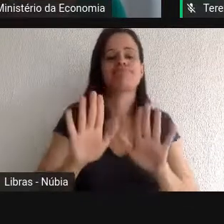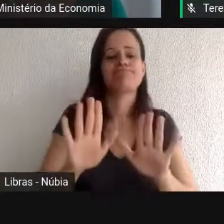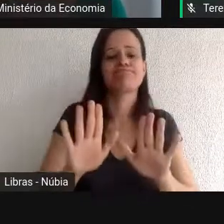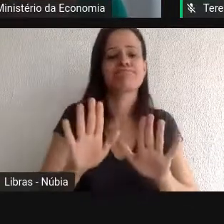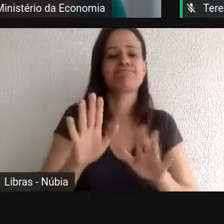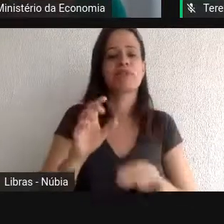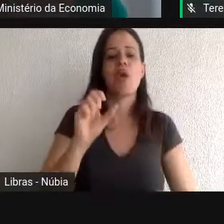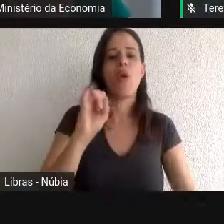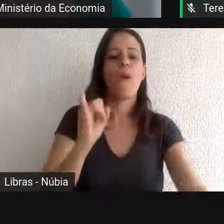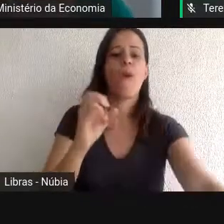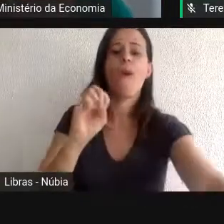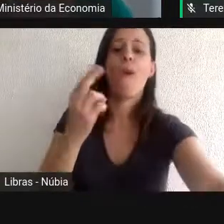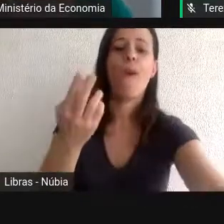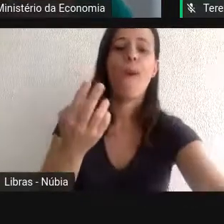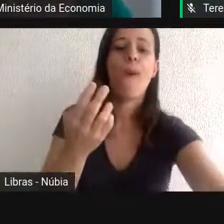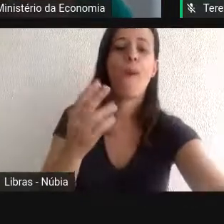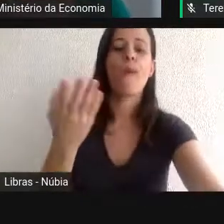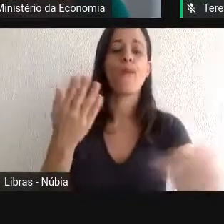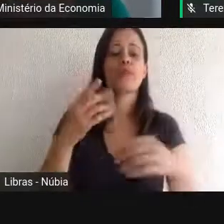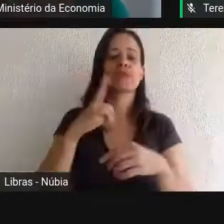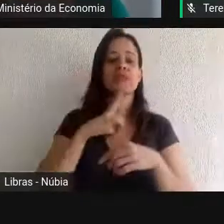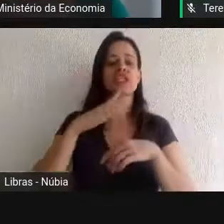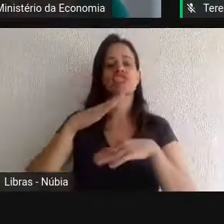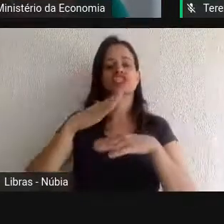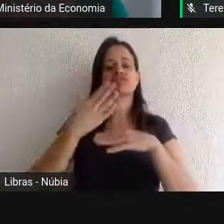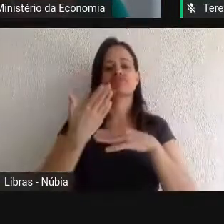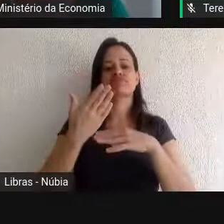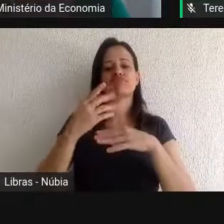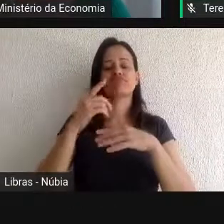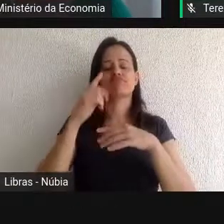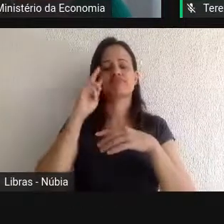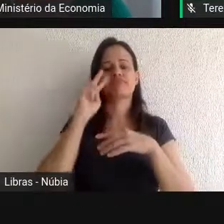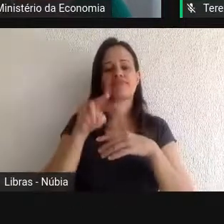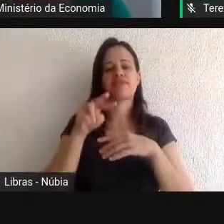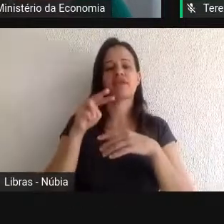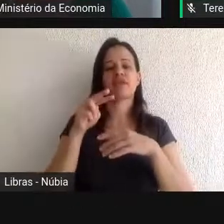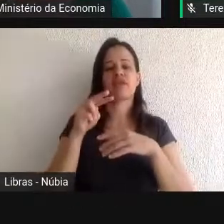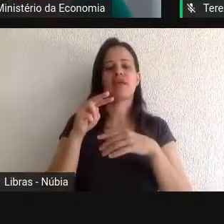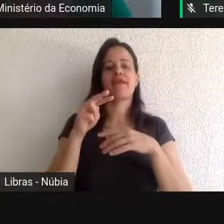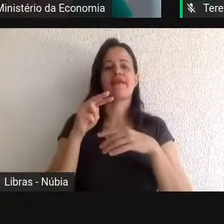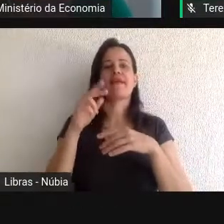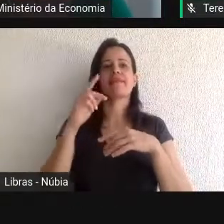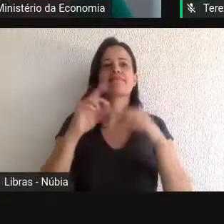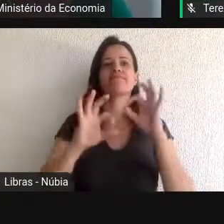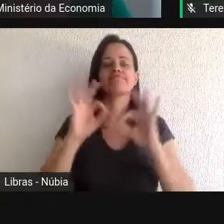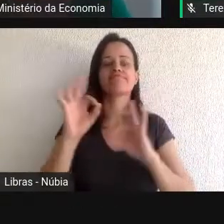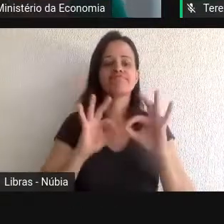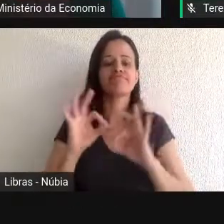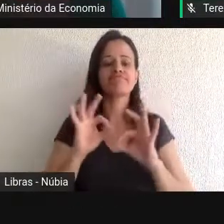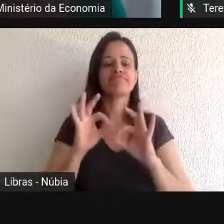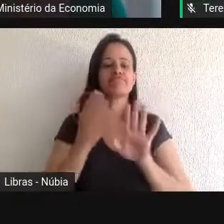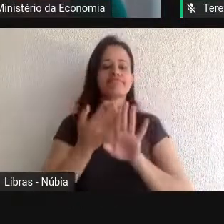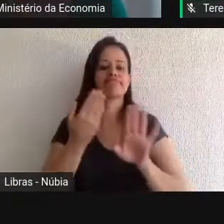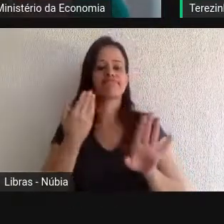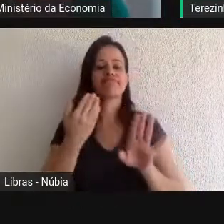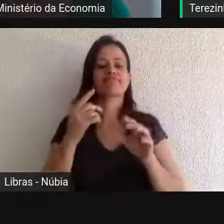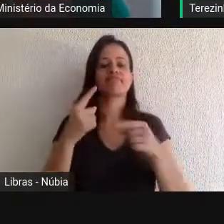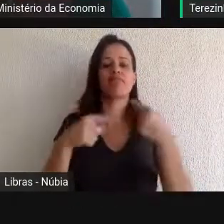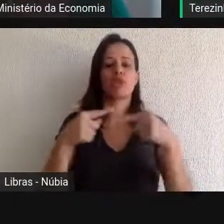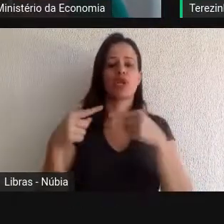voa pela janela. Então, não corre o risco hoje de um empreendimento ser liberado por pressão política sem o devido embasamento técnico.